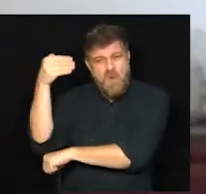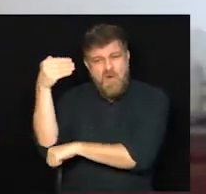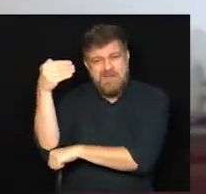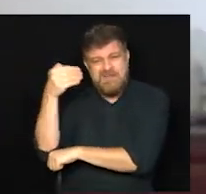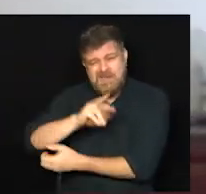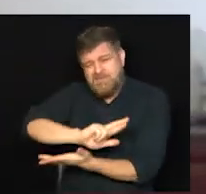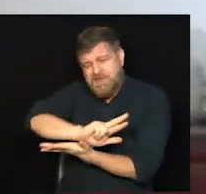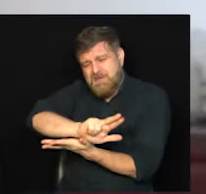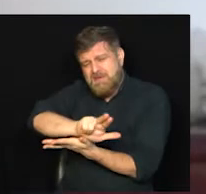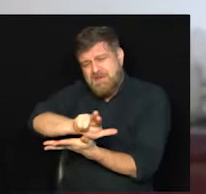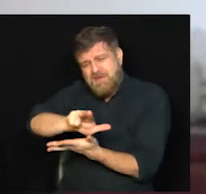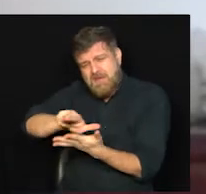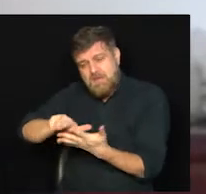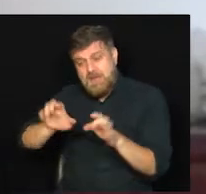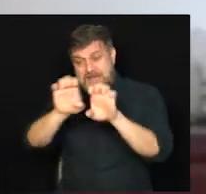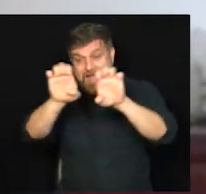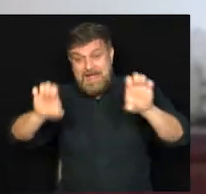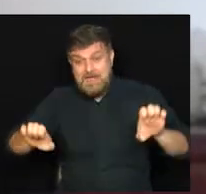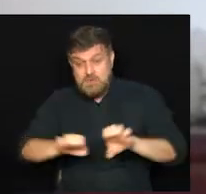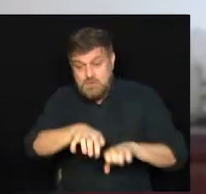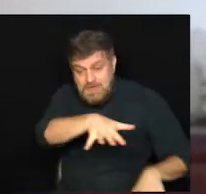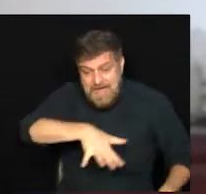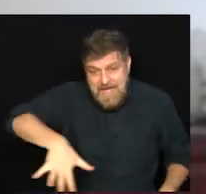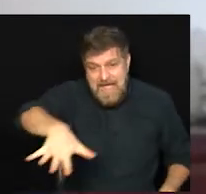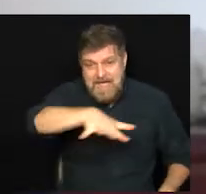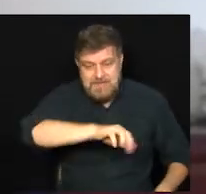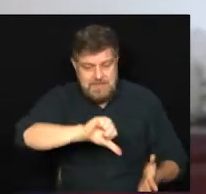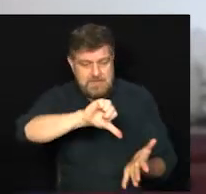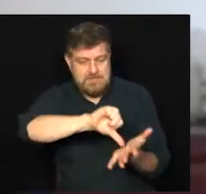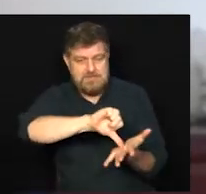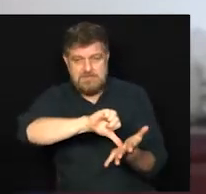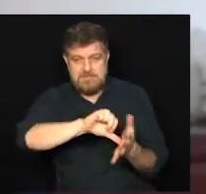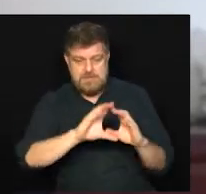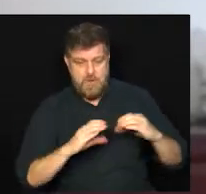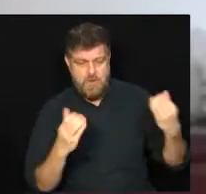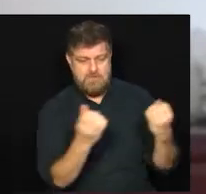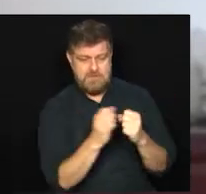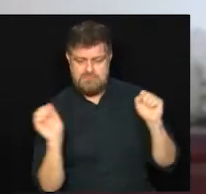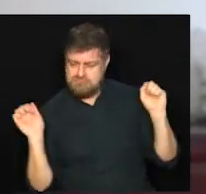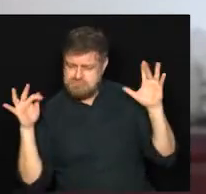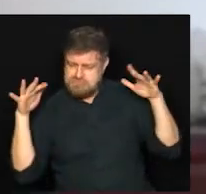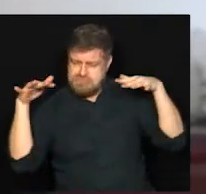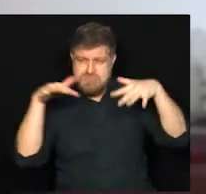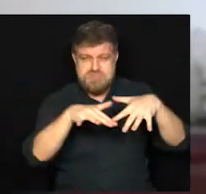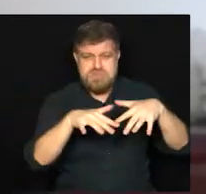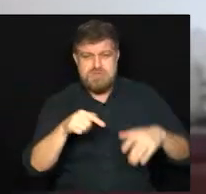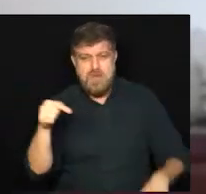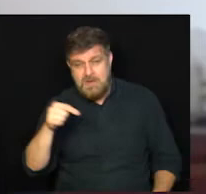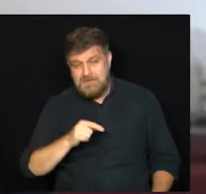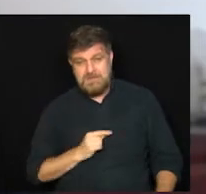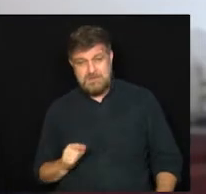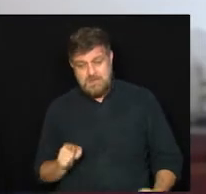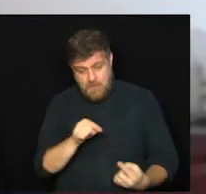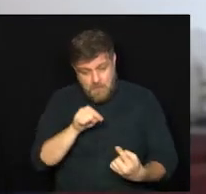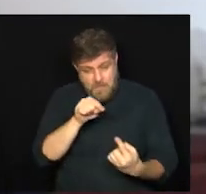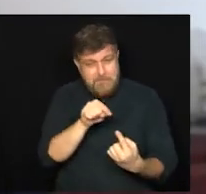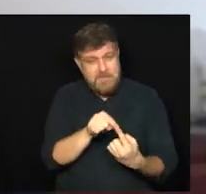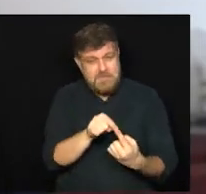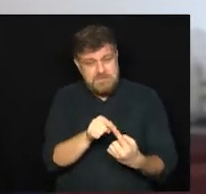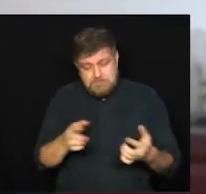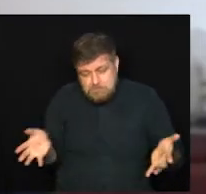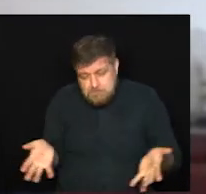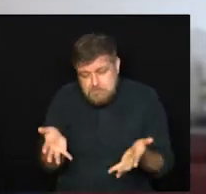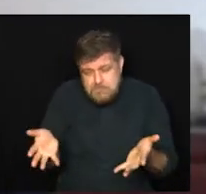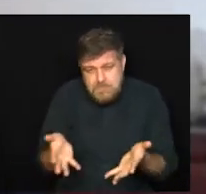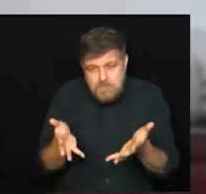toda essa infraestrutura do setor de eventos, ela promove muito o destino para que